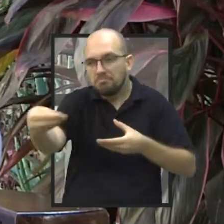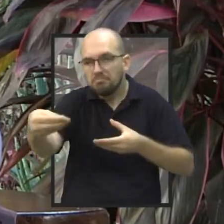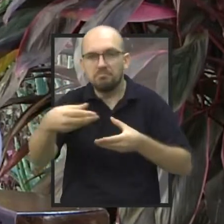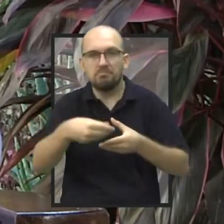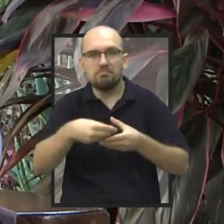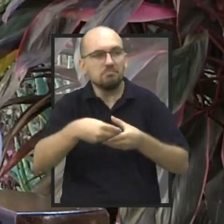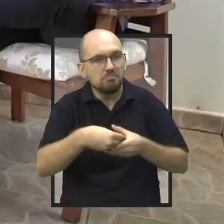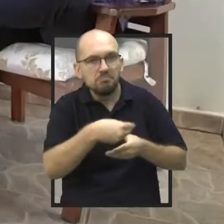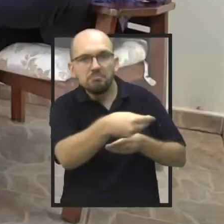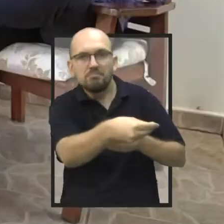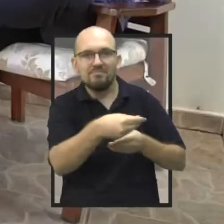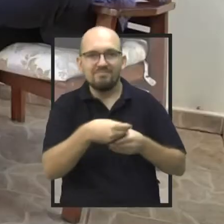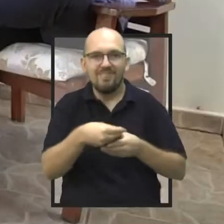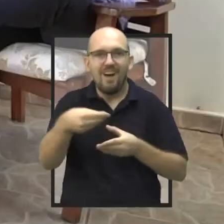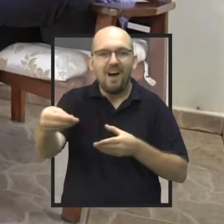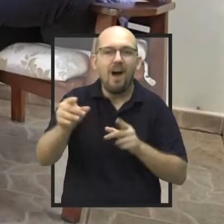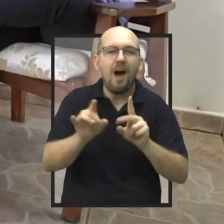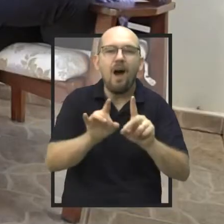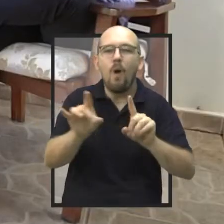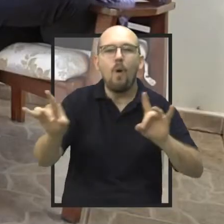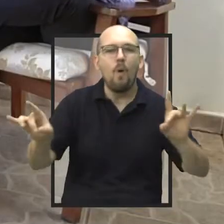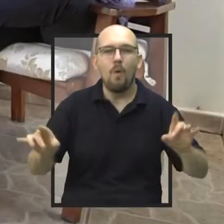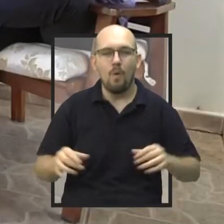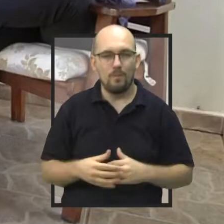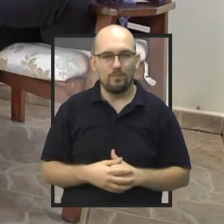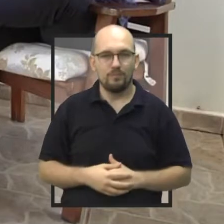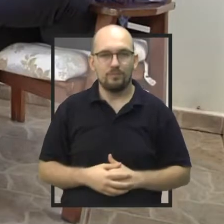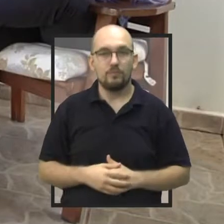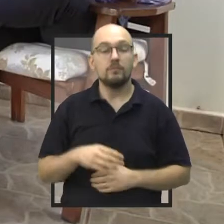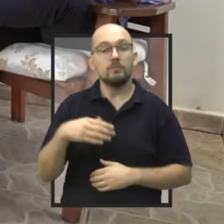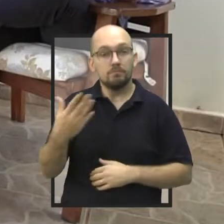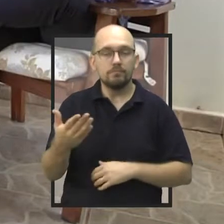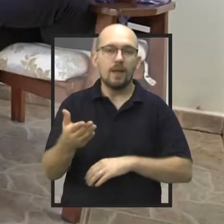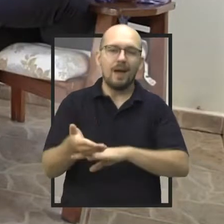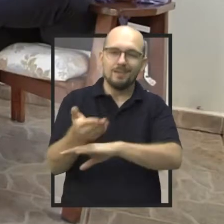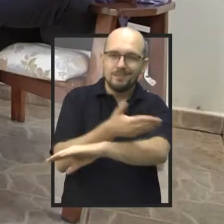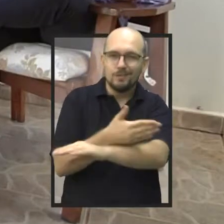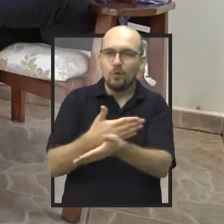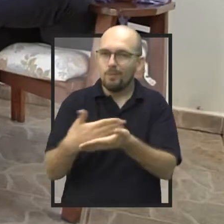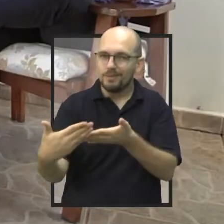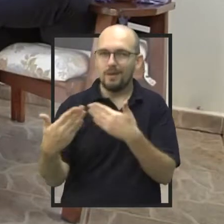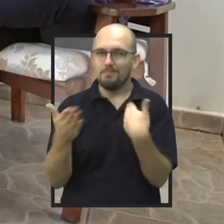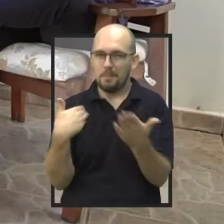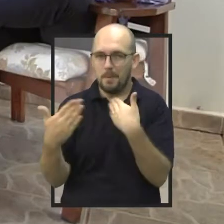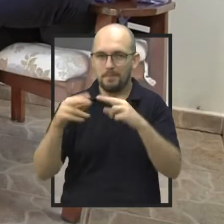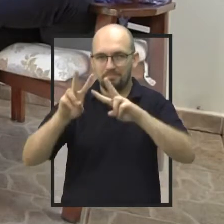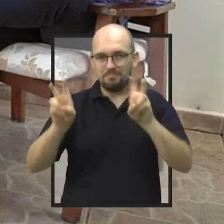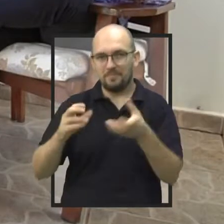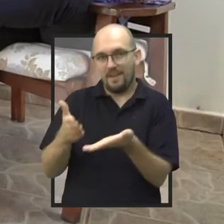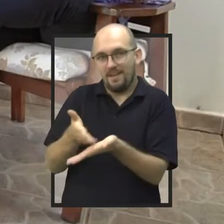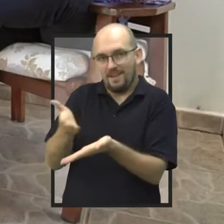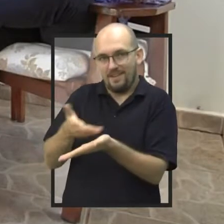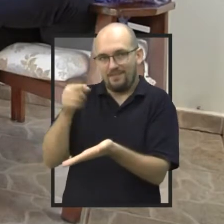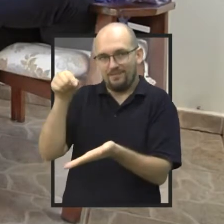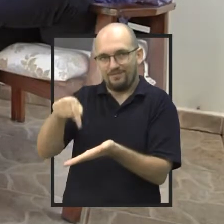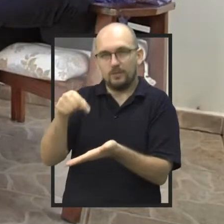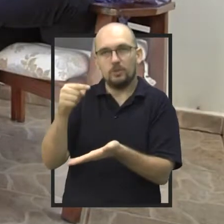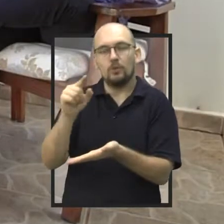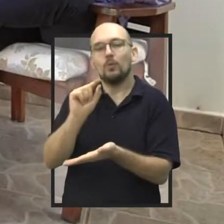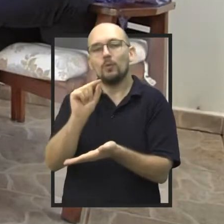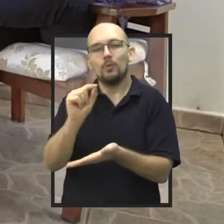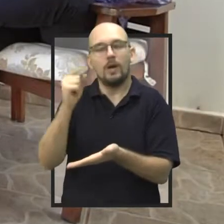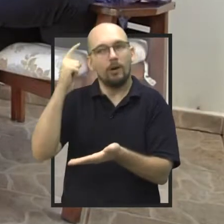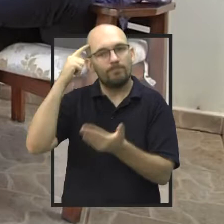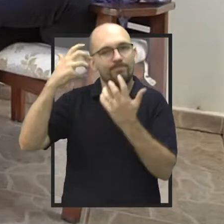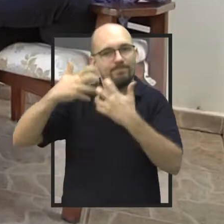político brasileiro. Bom, antes da gente começar de fato o nosso bate-papo sobre essa obra literária aqui que pensa e